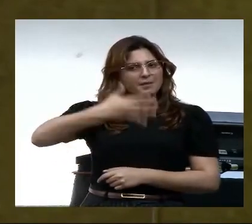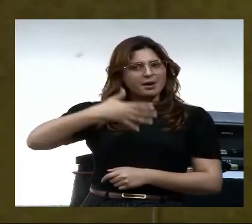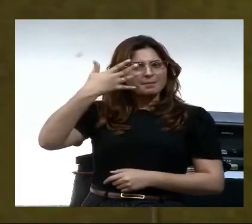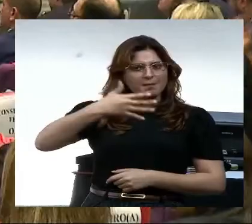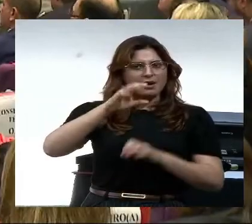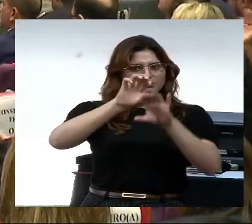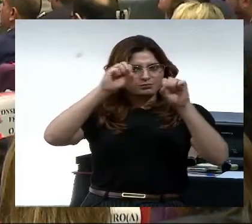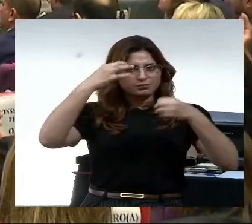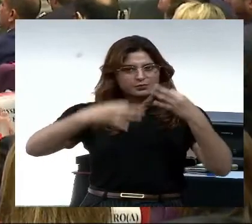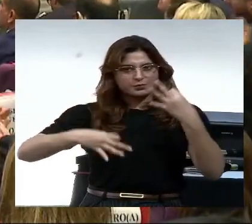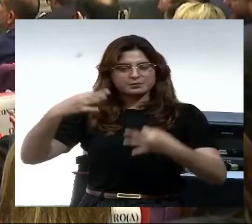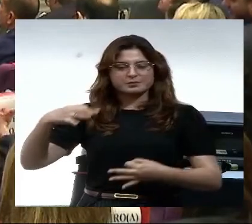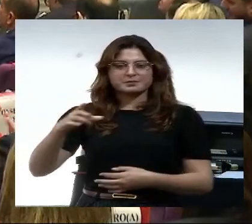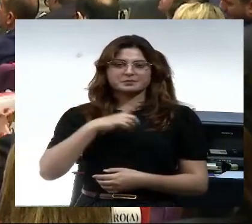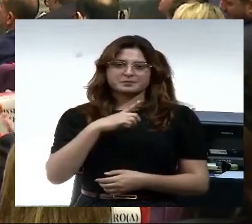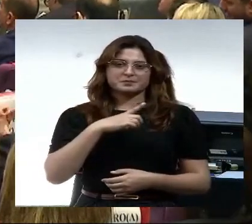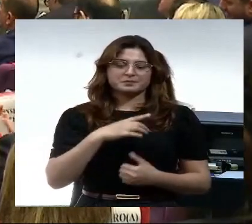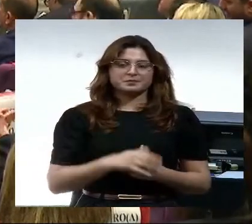tribunal.